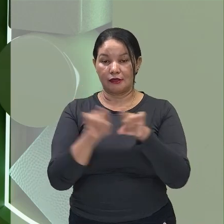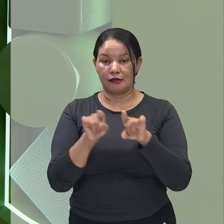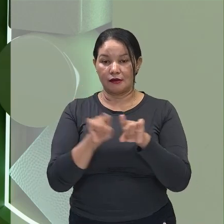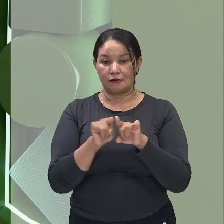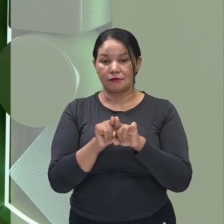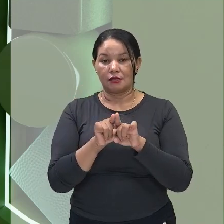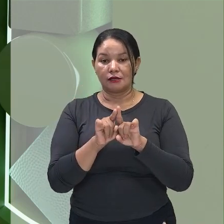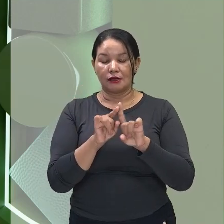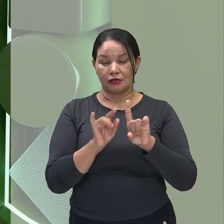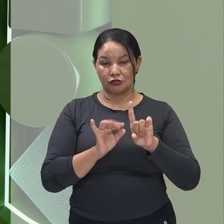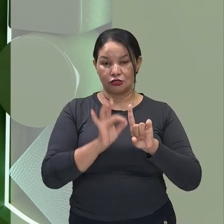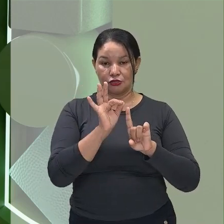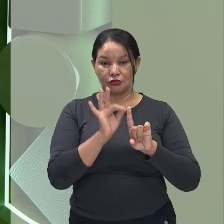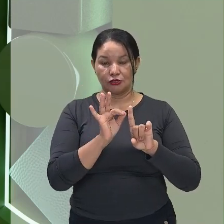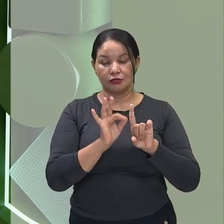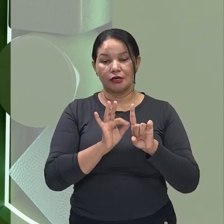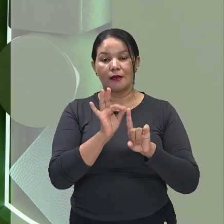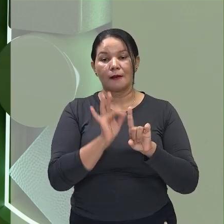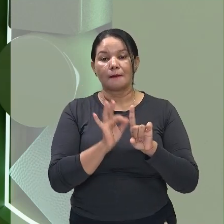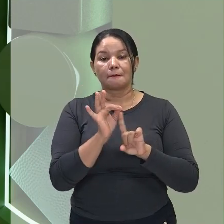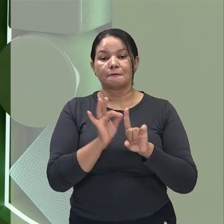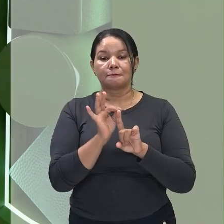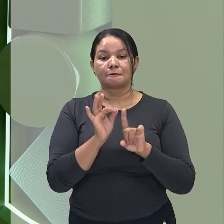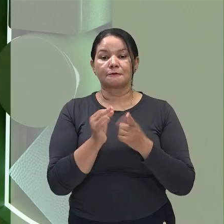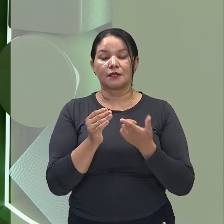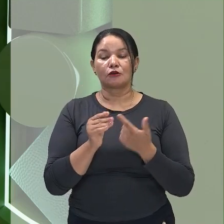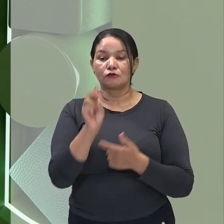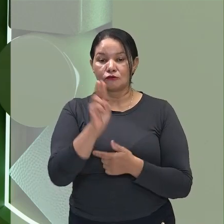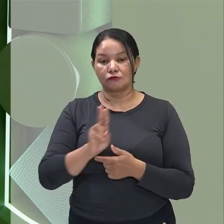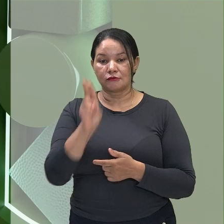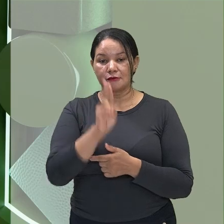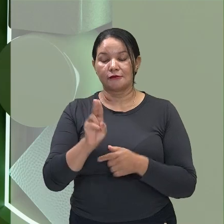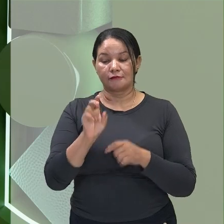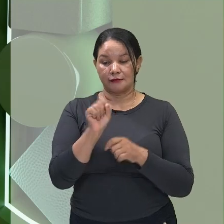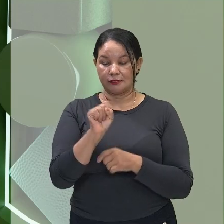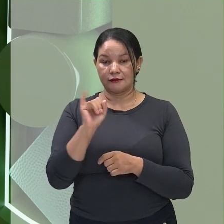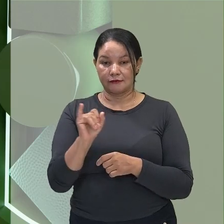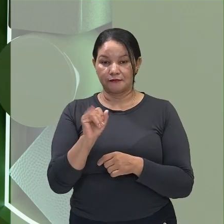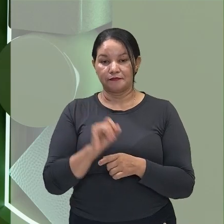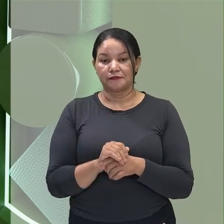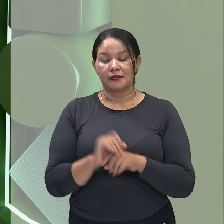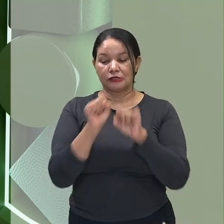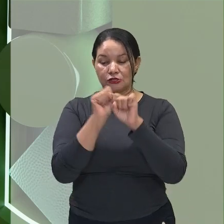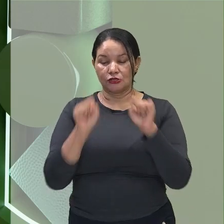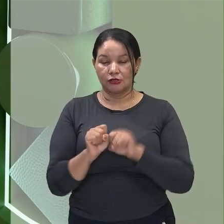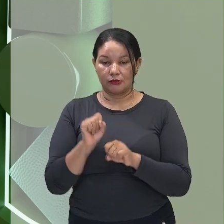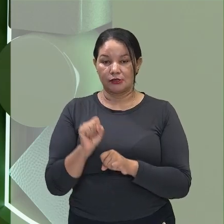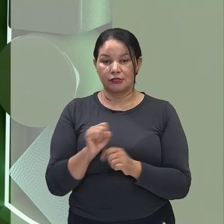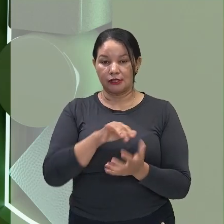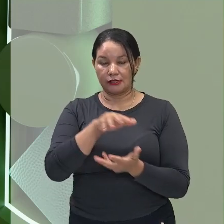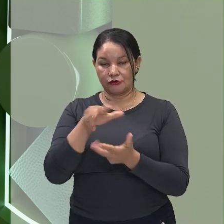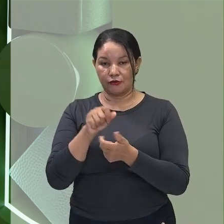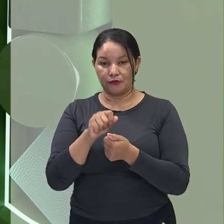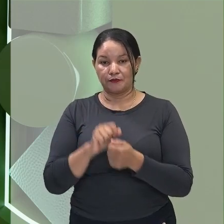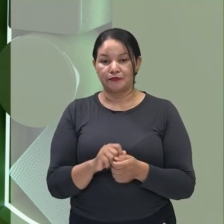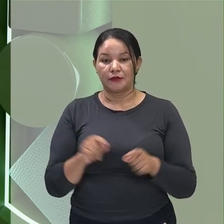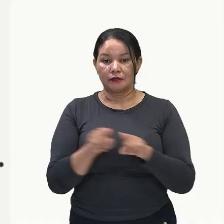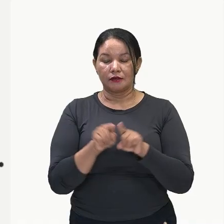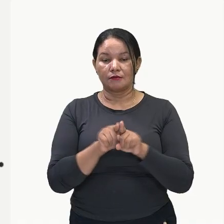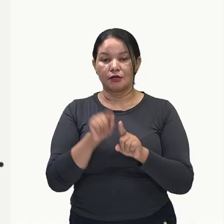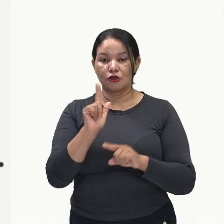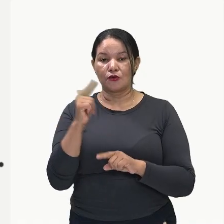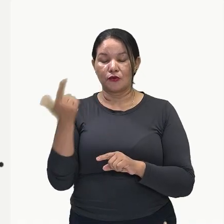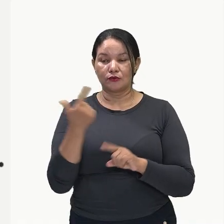escala adotada pelo Sistema Internacional, certo? E vamos ver a escala